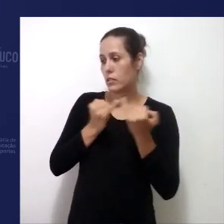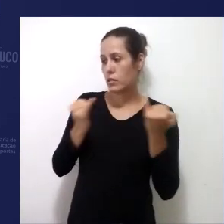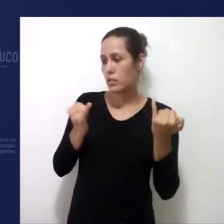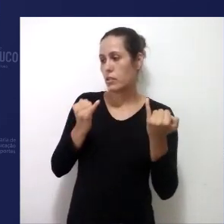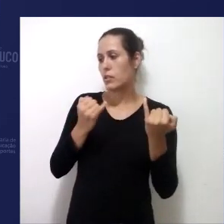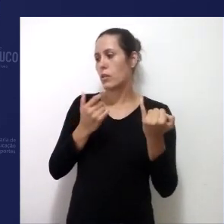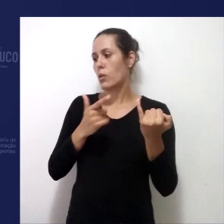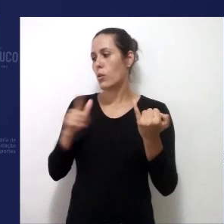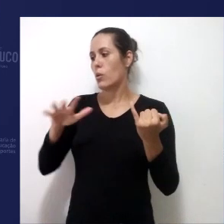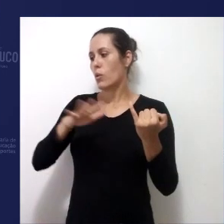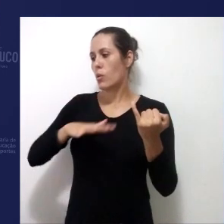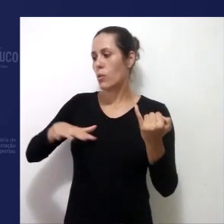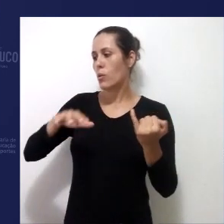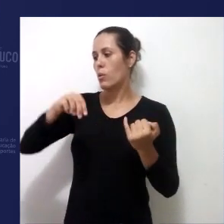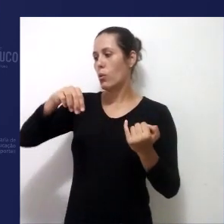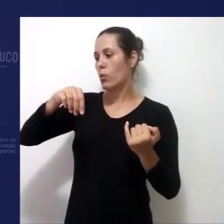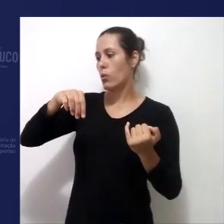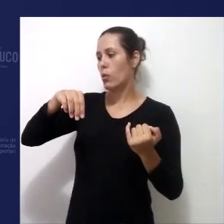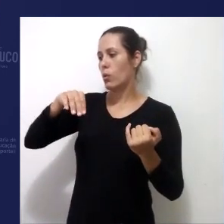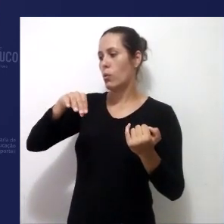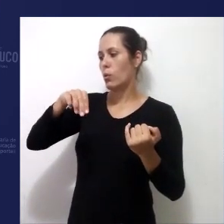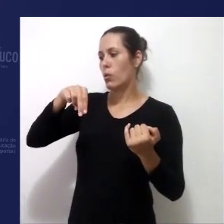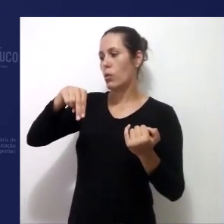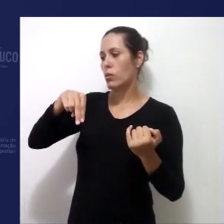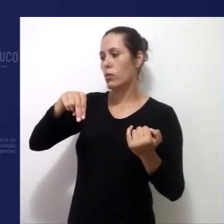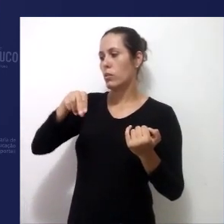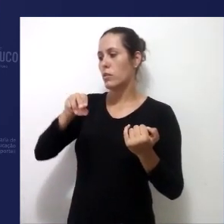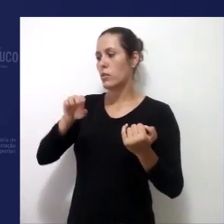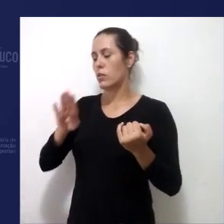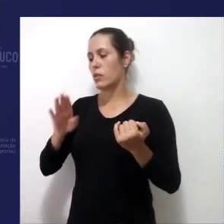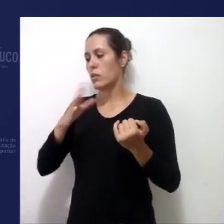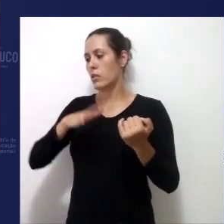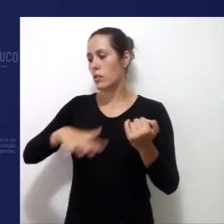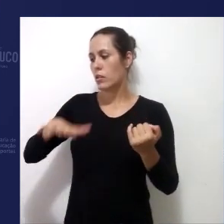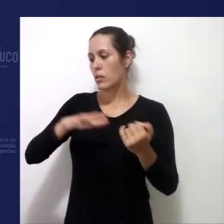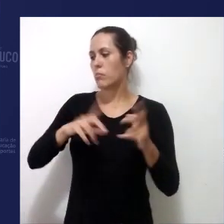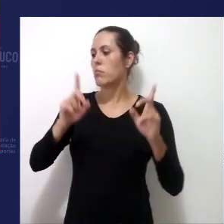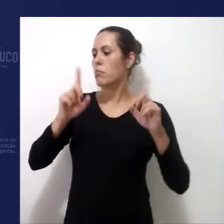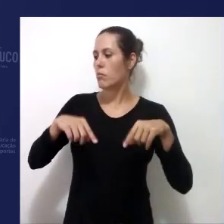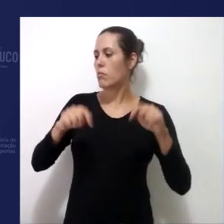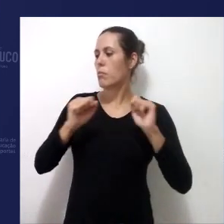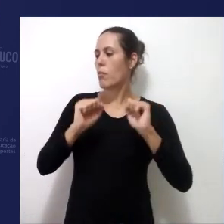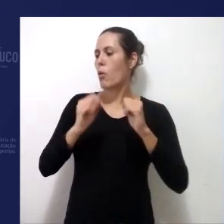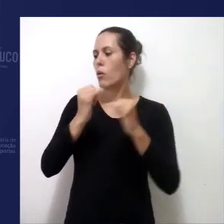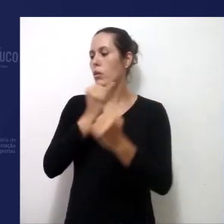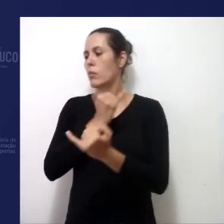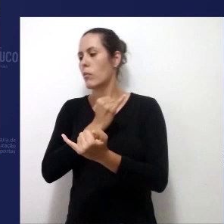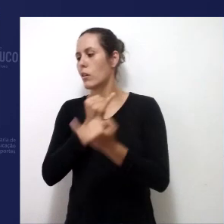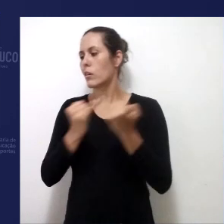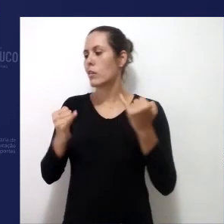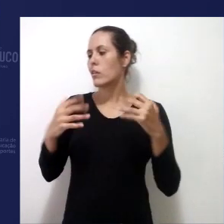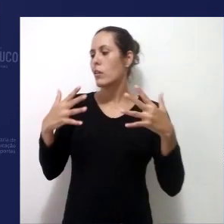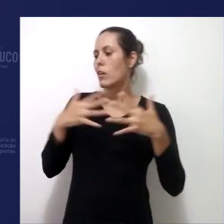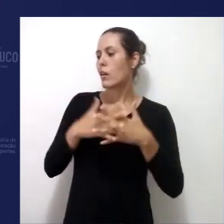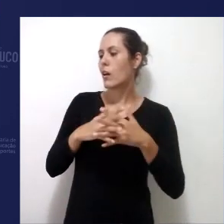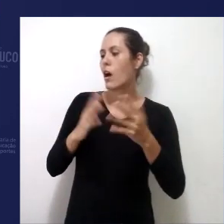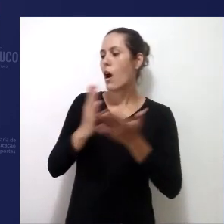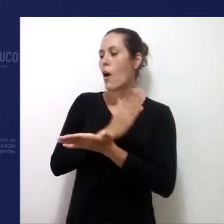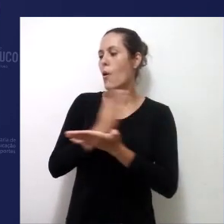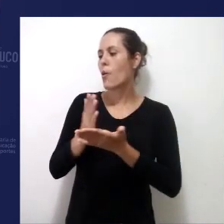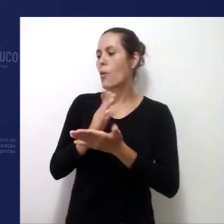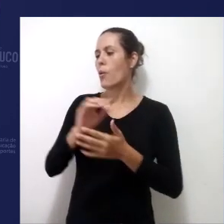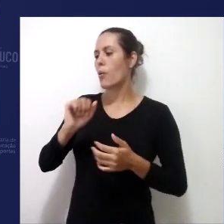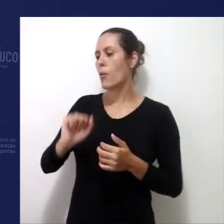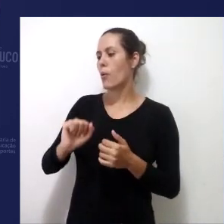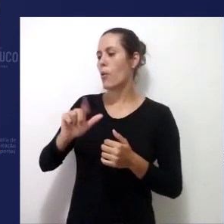nimbostratus, diferenciando-se destas por serem mais baixas e uniformes. Elas são confundidas também com